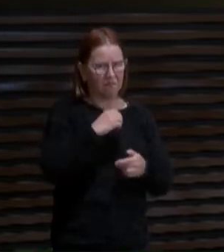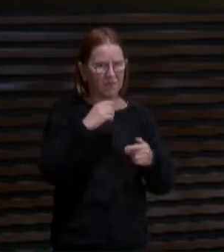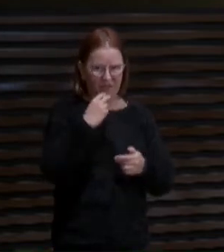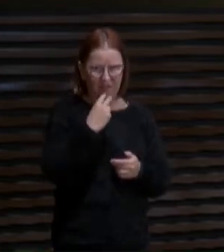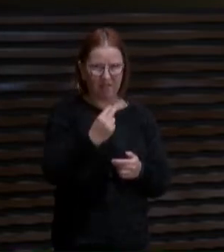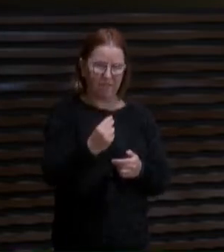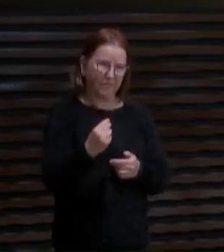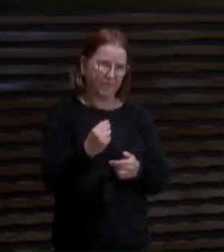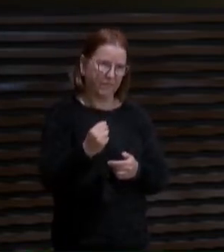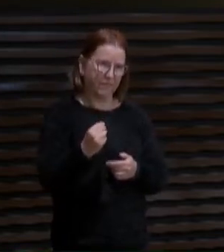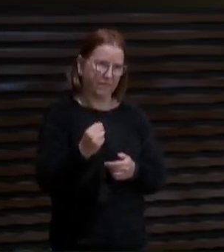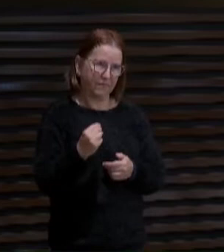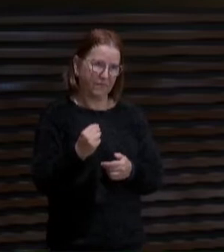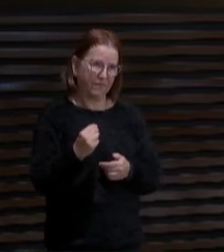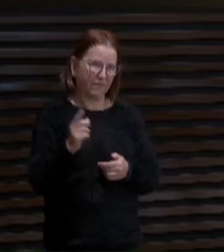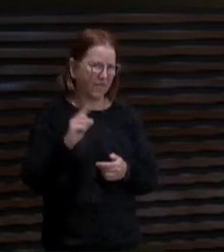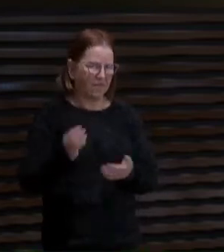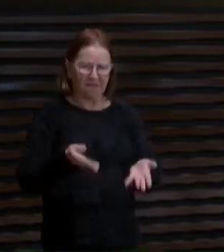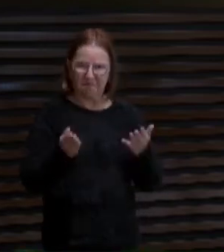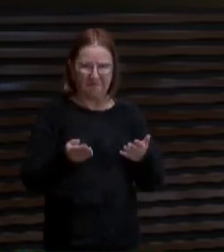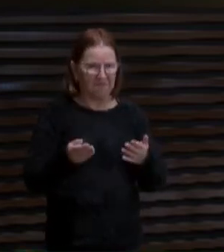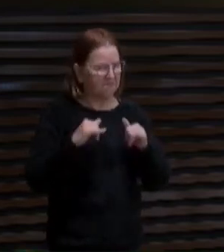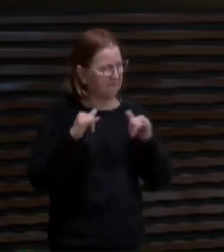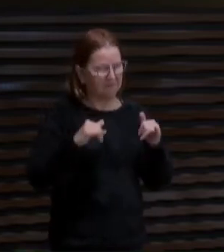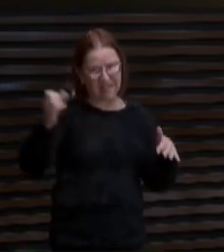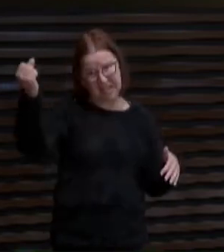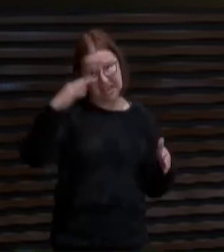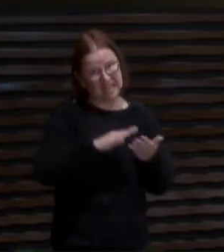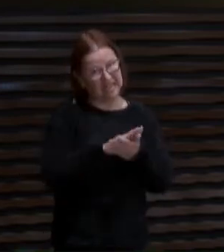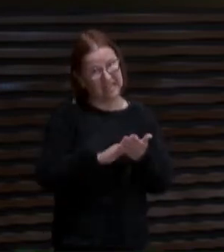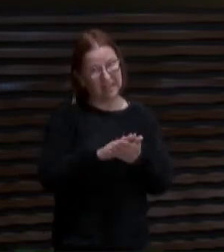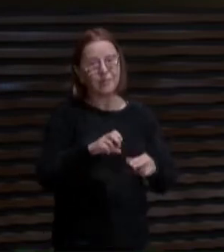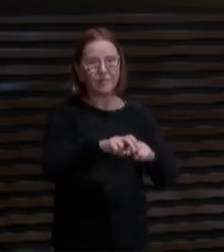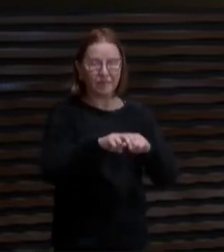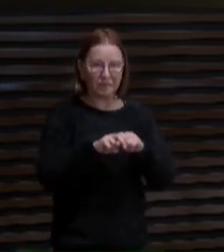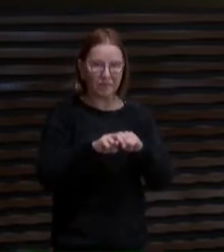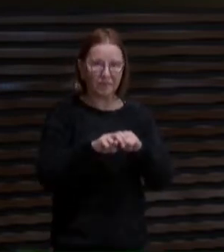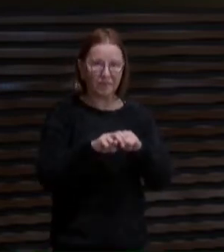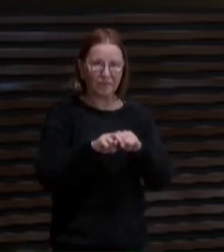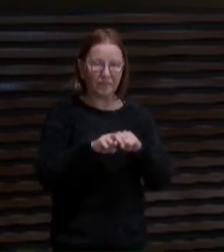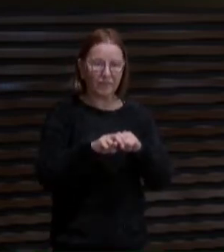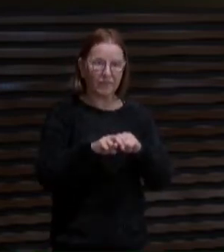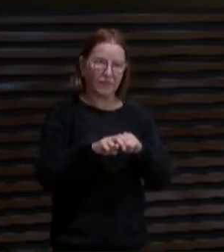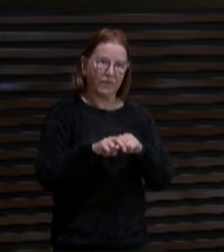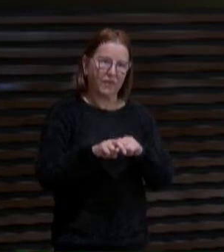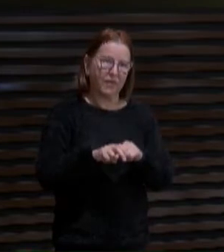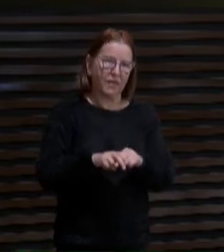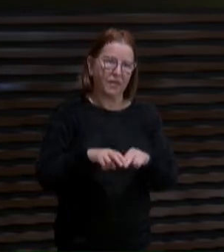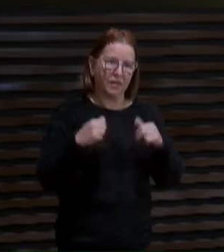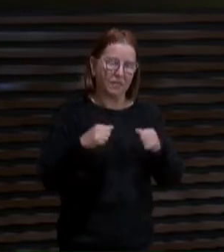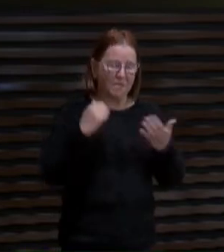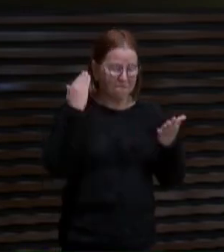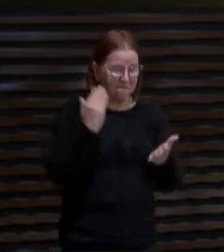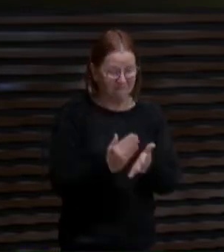que nem edifica nem transmite graça e por esse motivo deve ser banida da vida